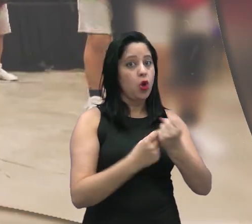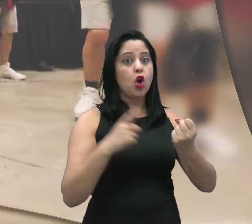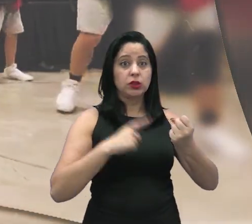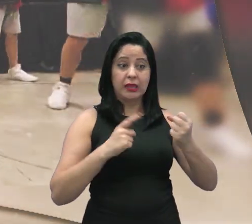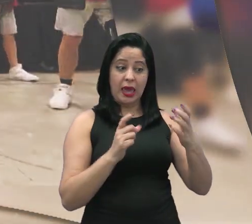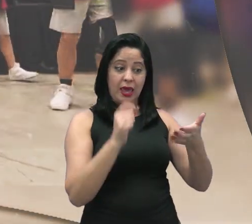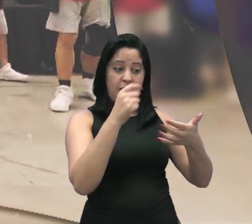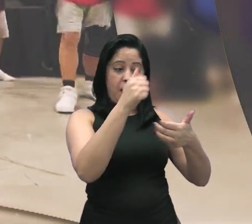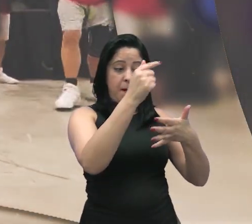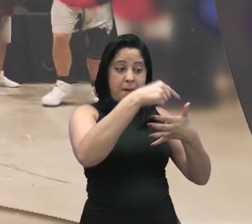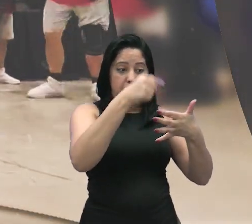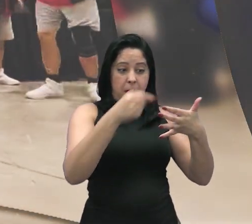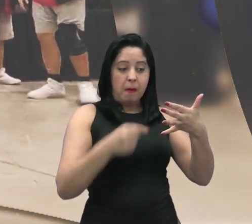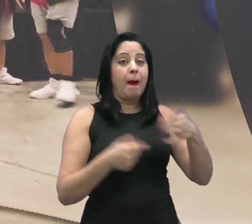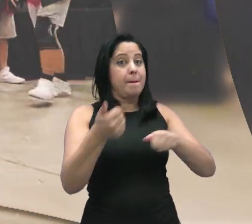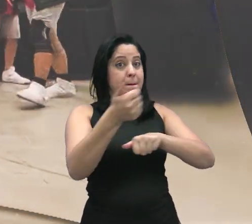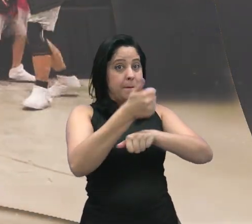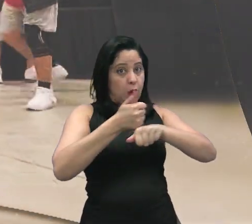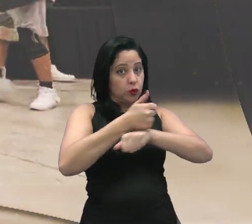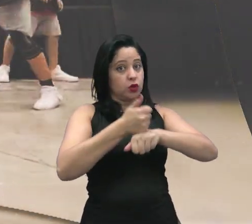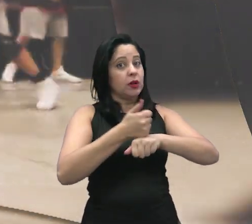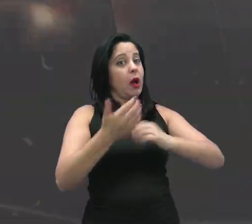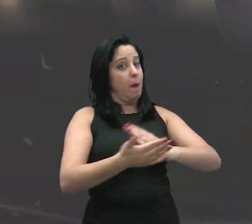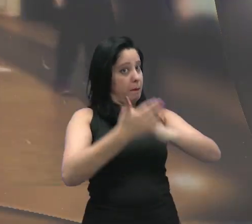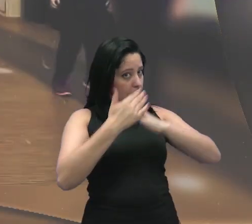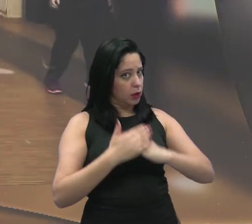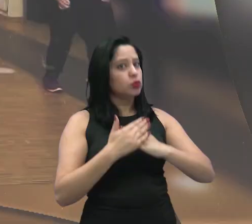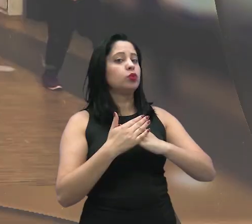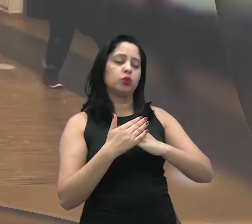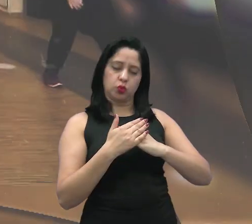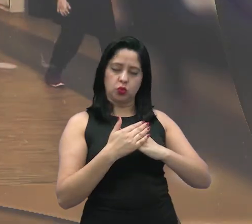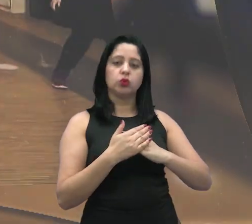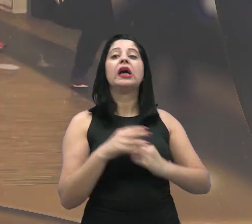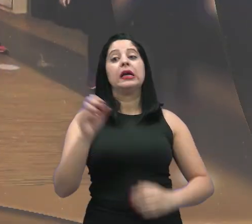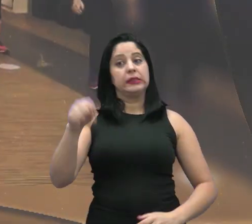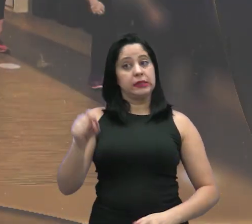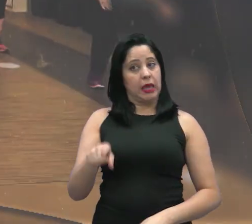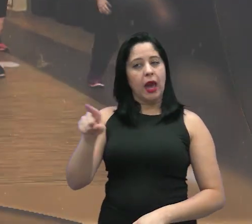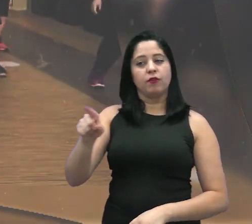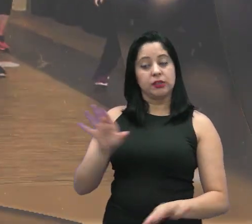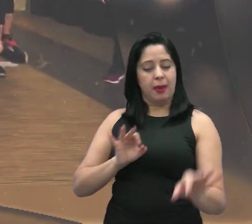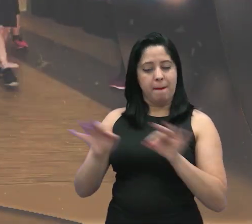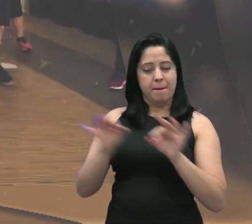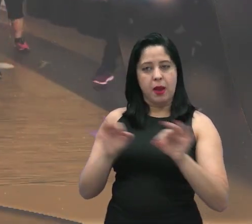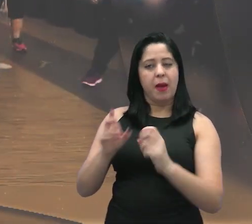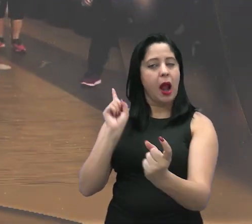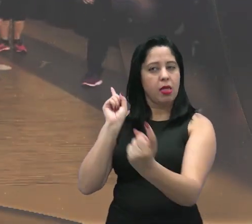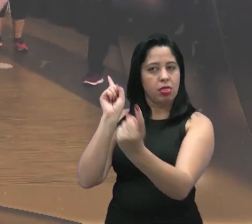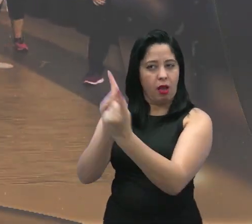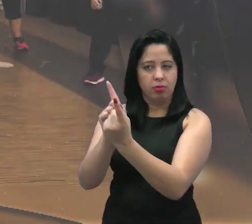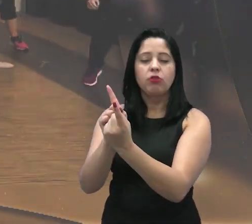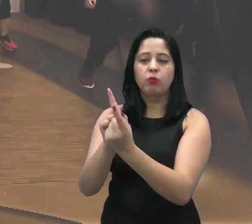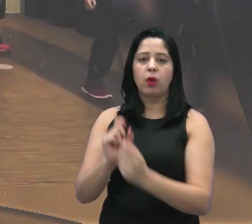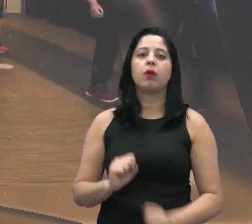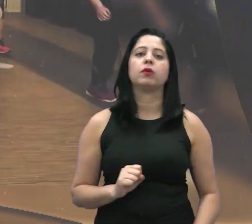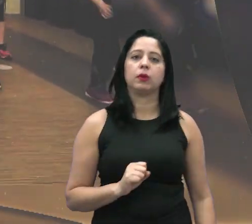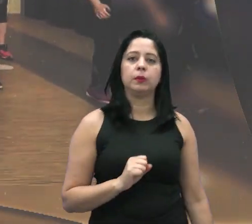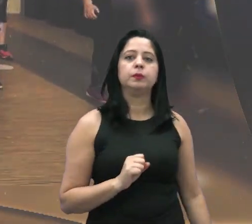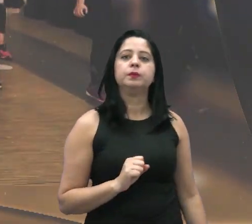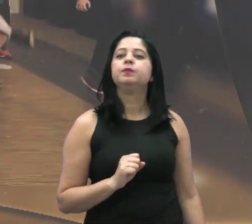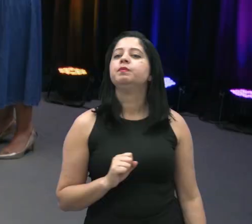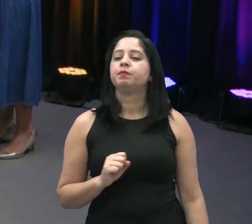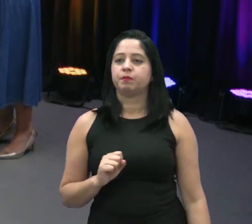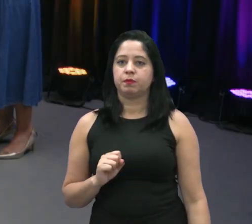uma equipe que ajuda, auxilia nessa parte pra gente. Todo um suporte para que Isso. você esteja preparado para melhor atender, Sim. né,